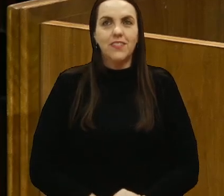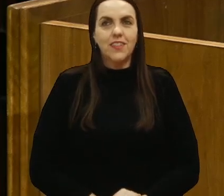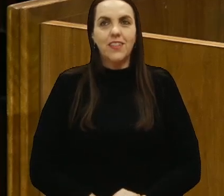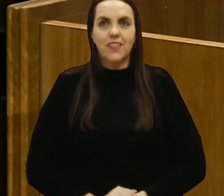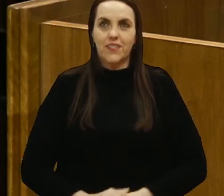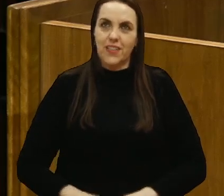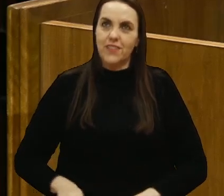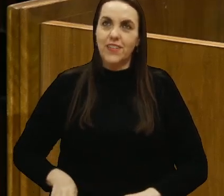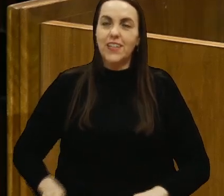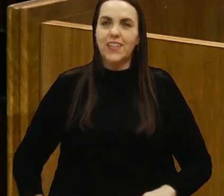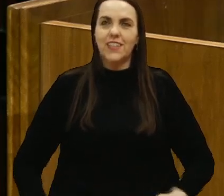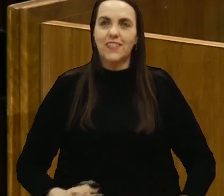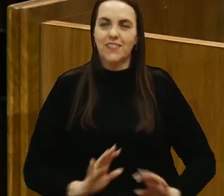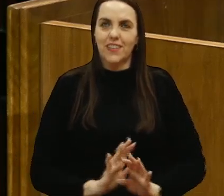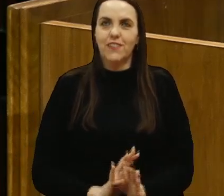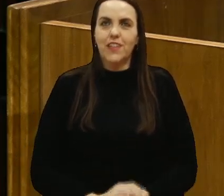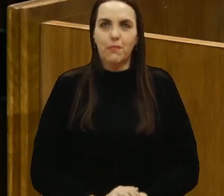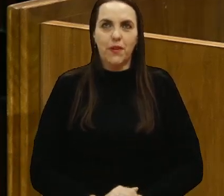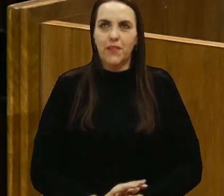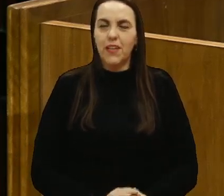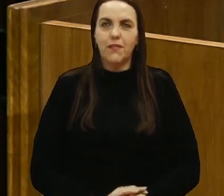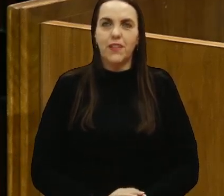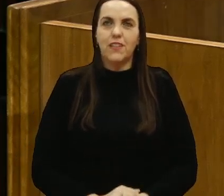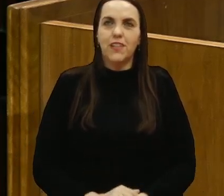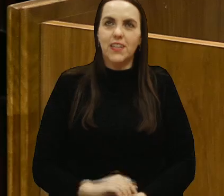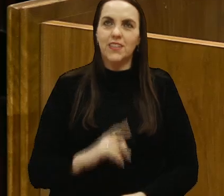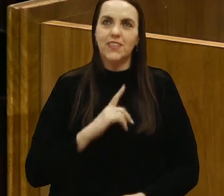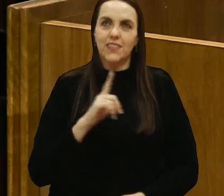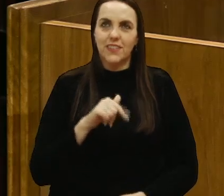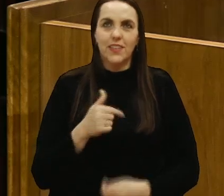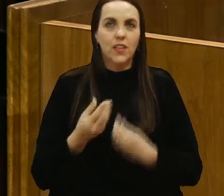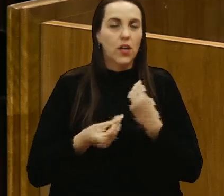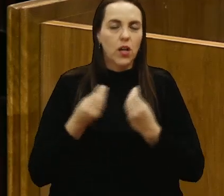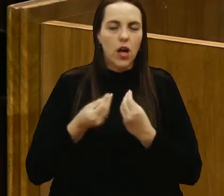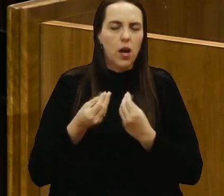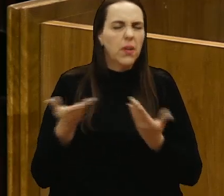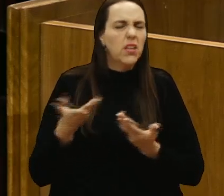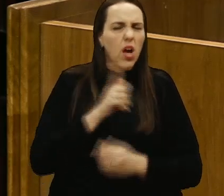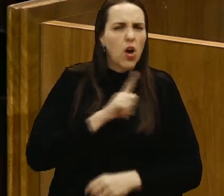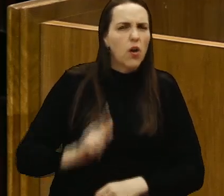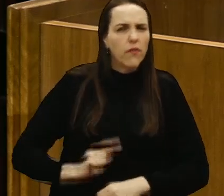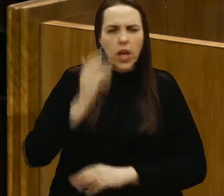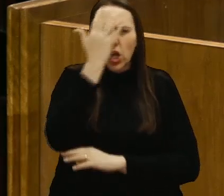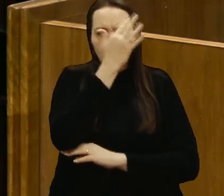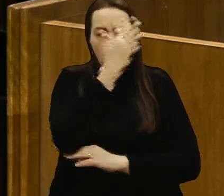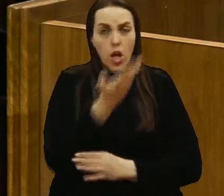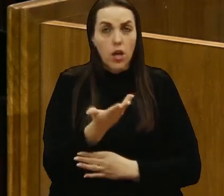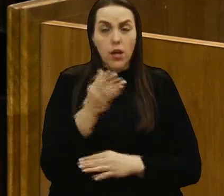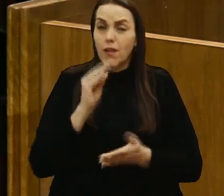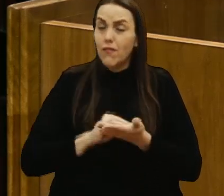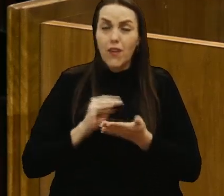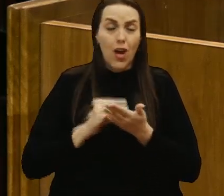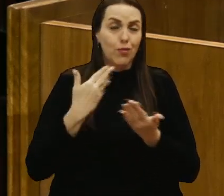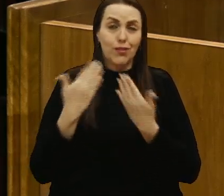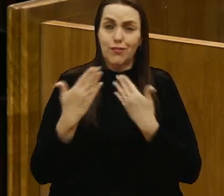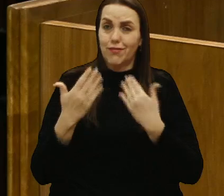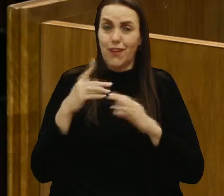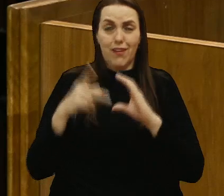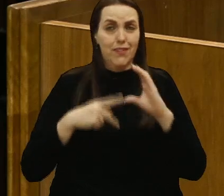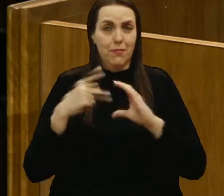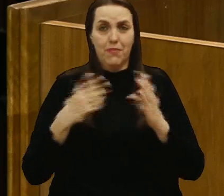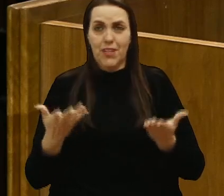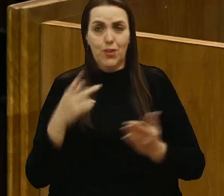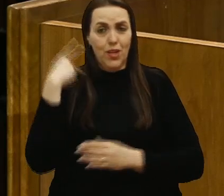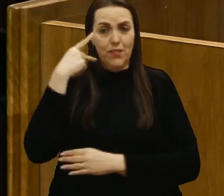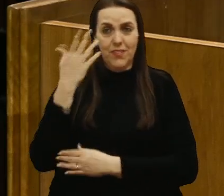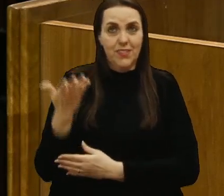qual que é a prática que tem tido o governo Adiló? Falta de diálogo com os vereadores, com a Câmara, está na capa